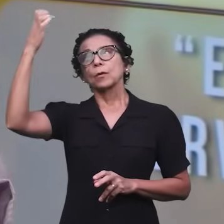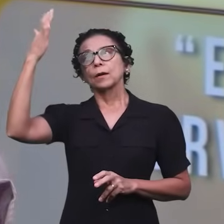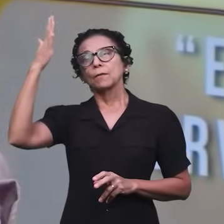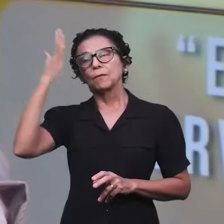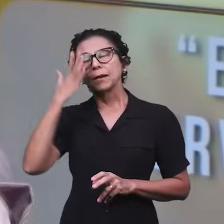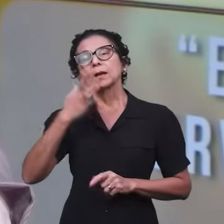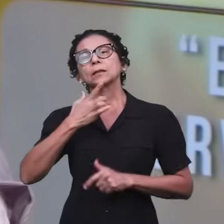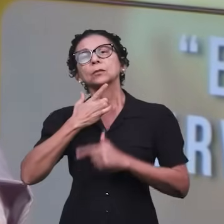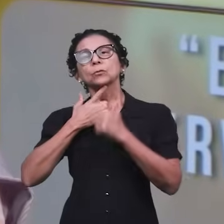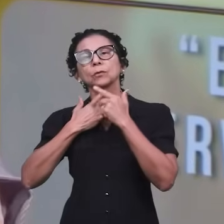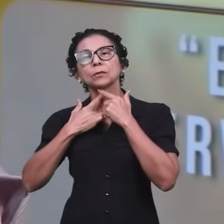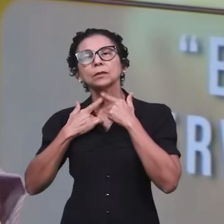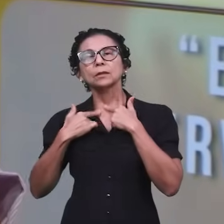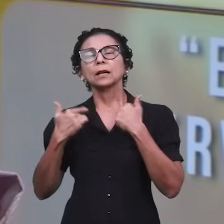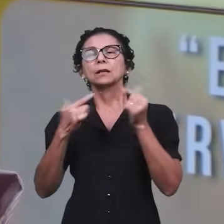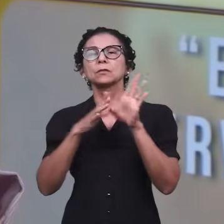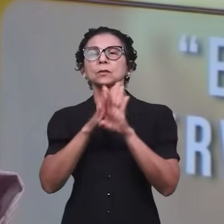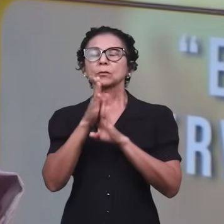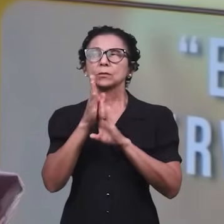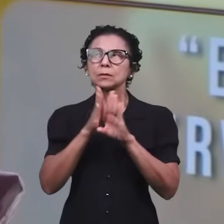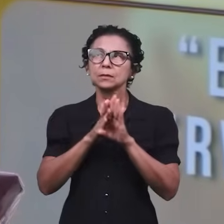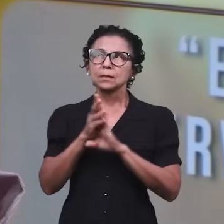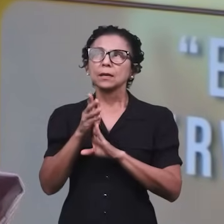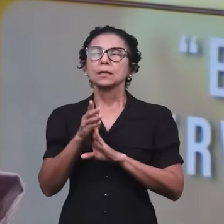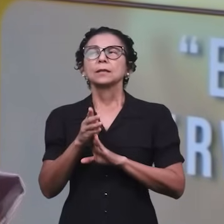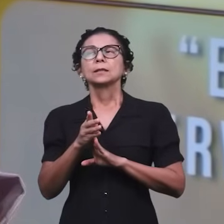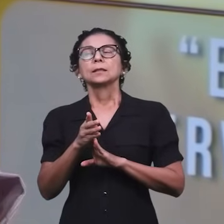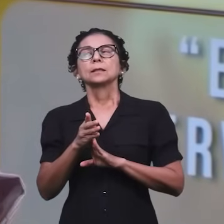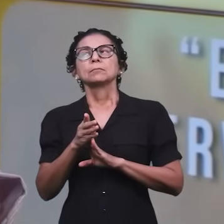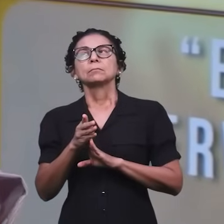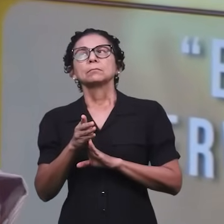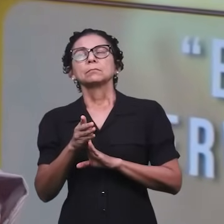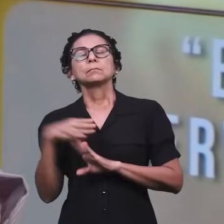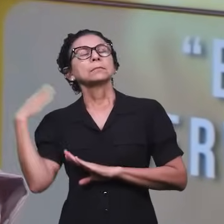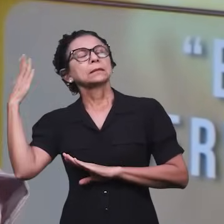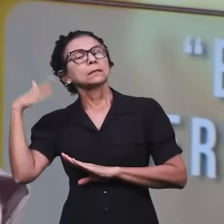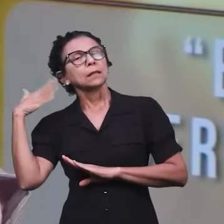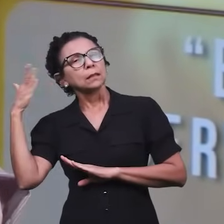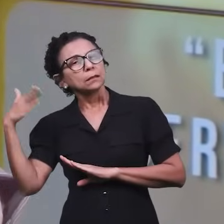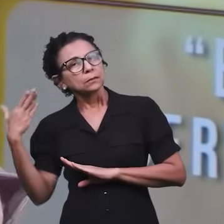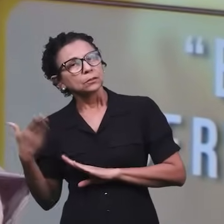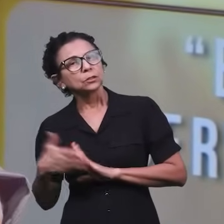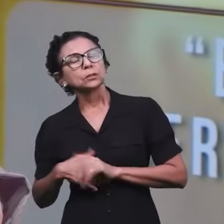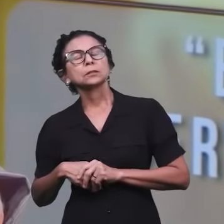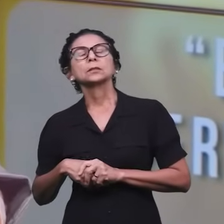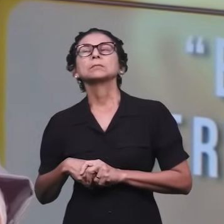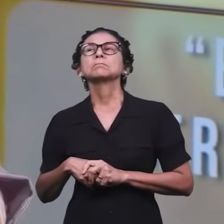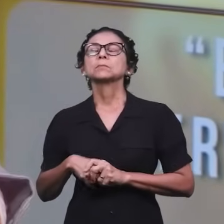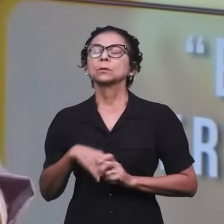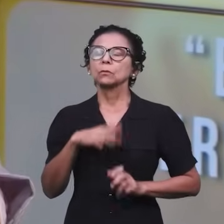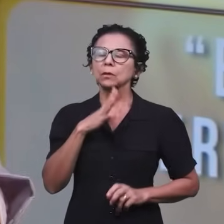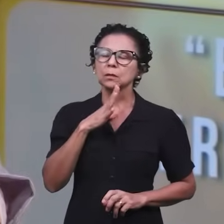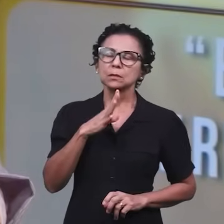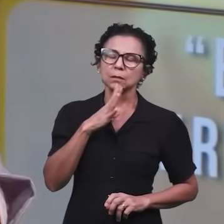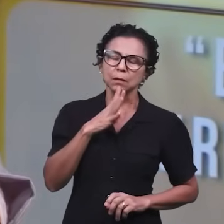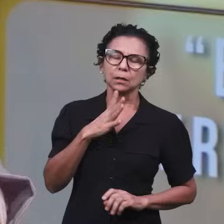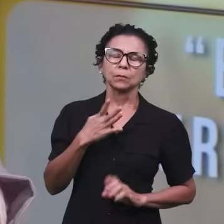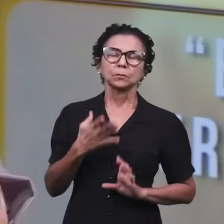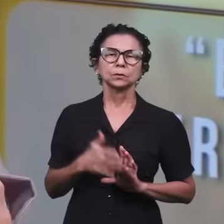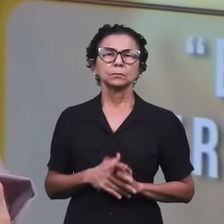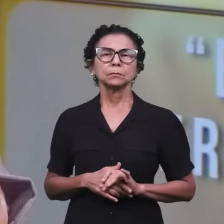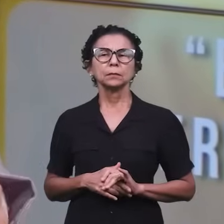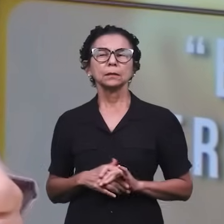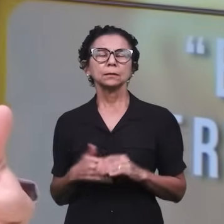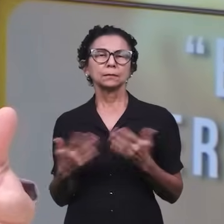Senhor, mas quando nós chegamos em casa, nós precisamos zelar por esta